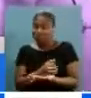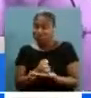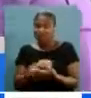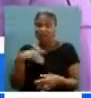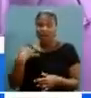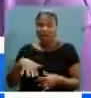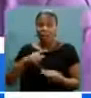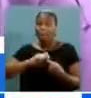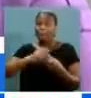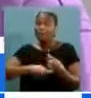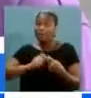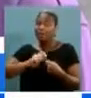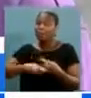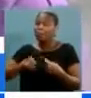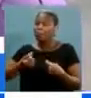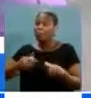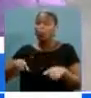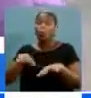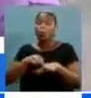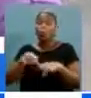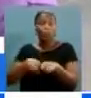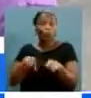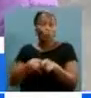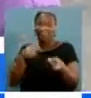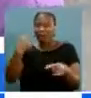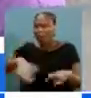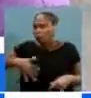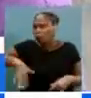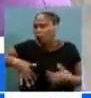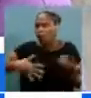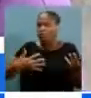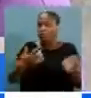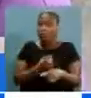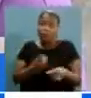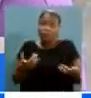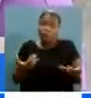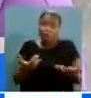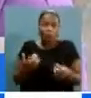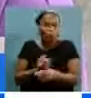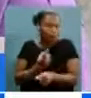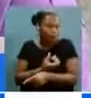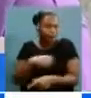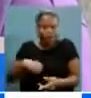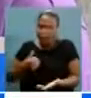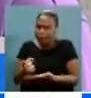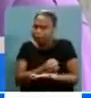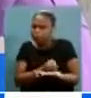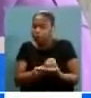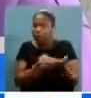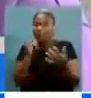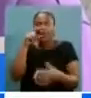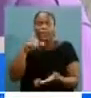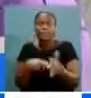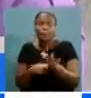banana, principalmente a voltar para o preço do ouro. Ah, não tem banana, que nem assim, muito caro. É, verdura, para quem, por